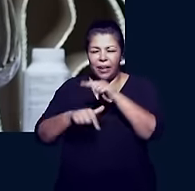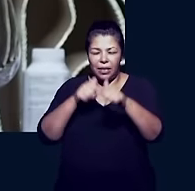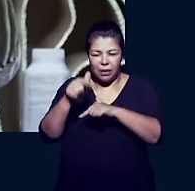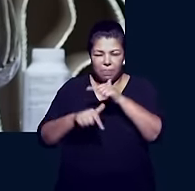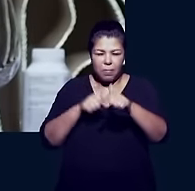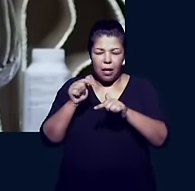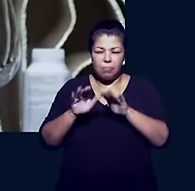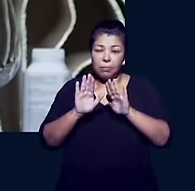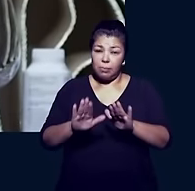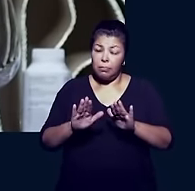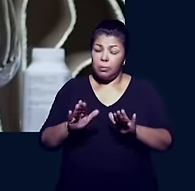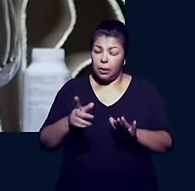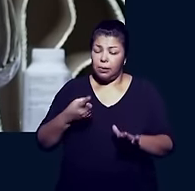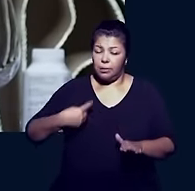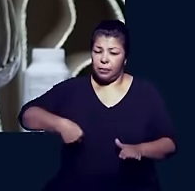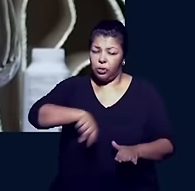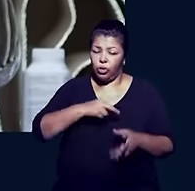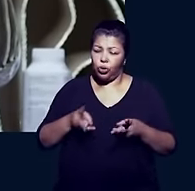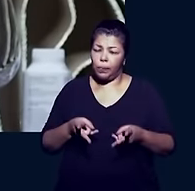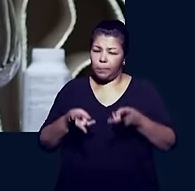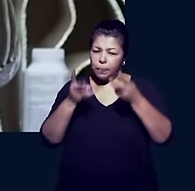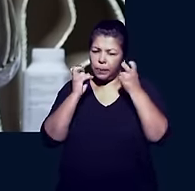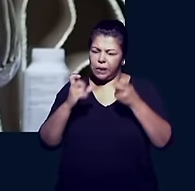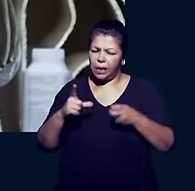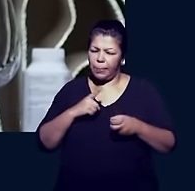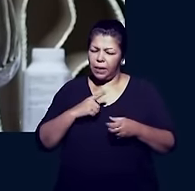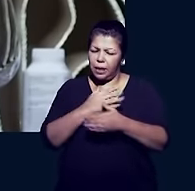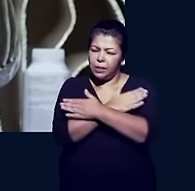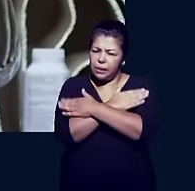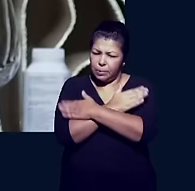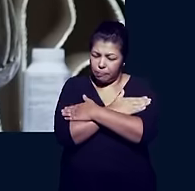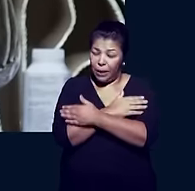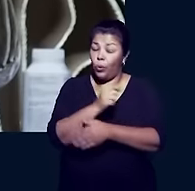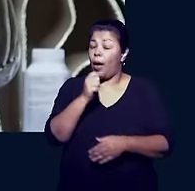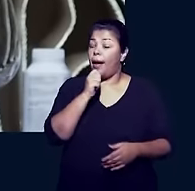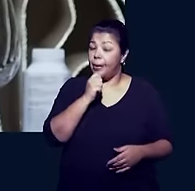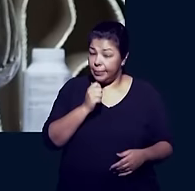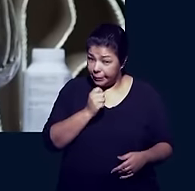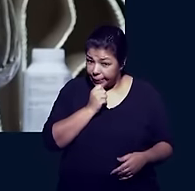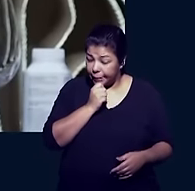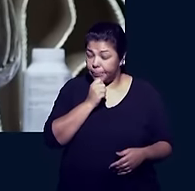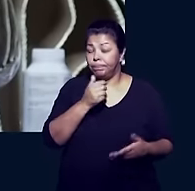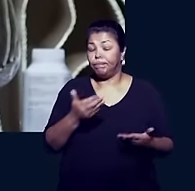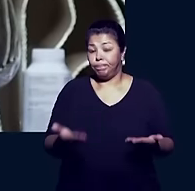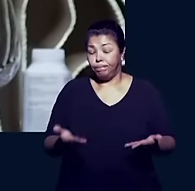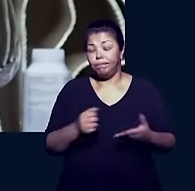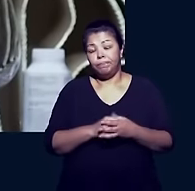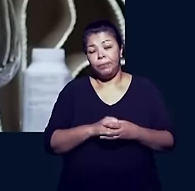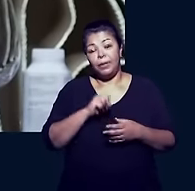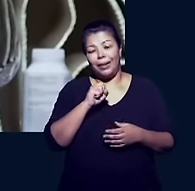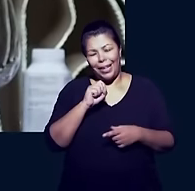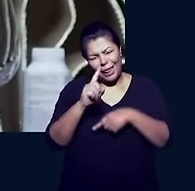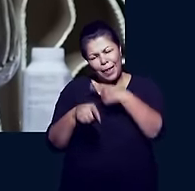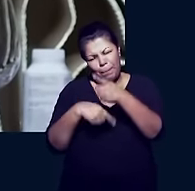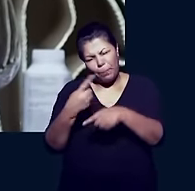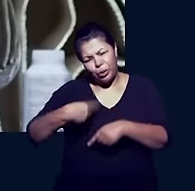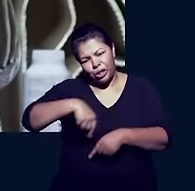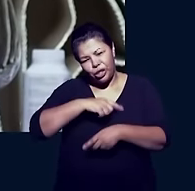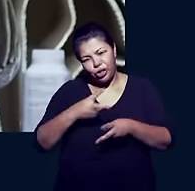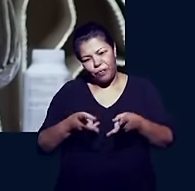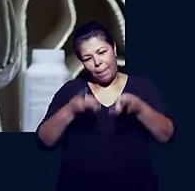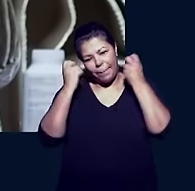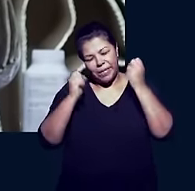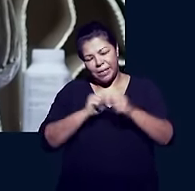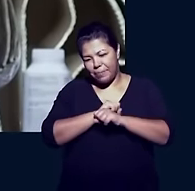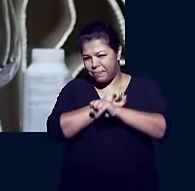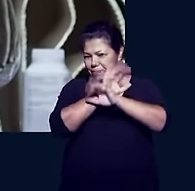suficiente pra gente ver uma uma um aumento significativo do desemprego e quando isso aconteceu a eu acho que eh o cenário vai ficar mais claro né então tudo que a gente